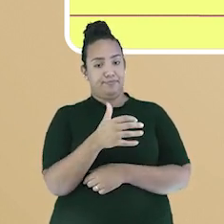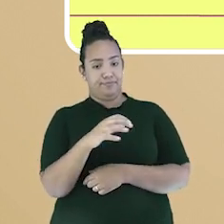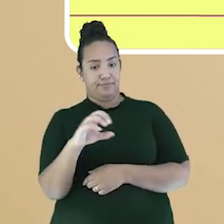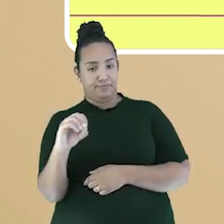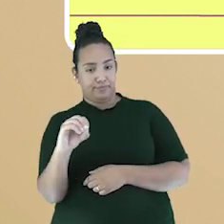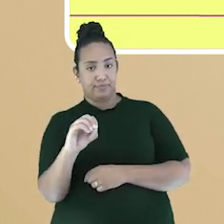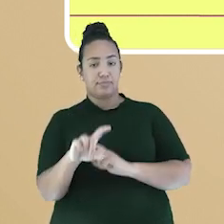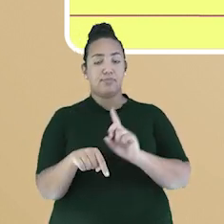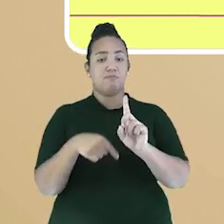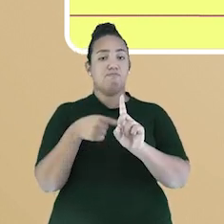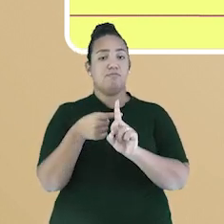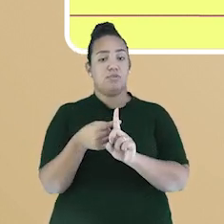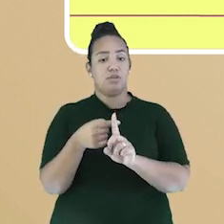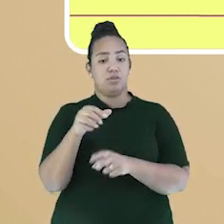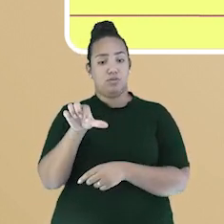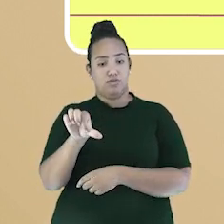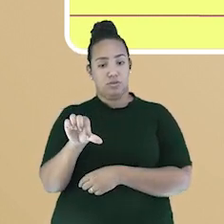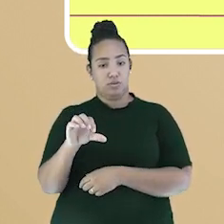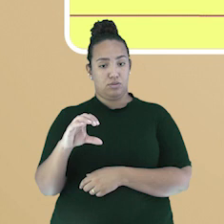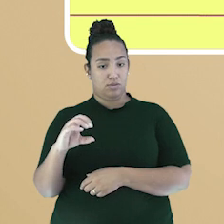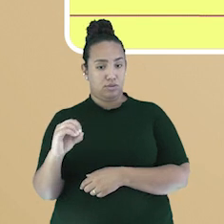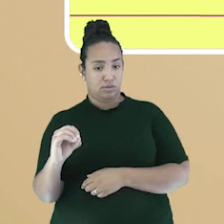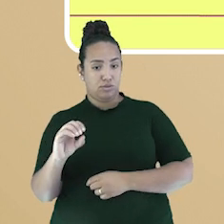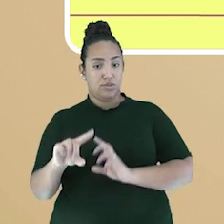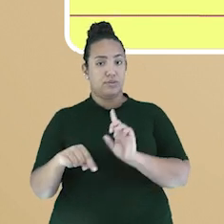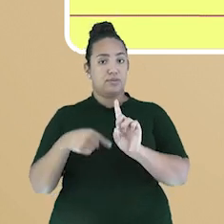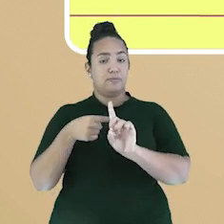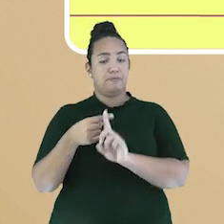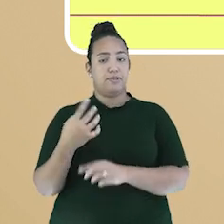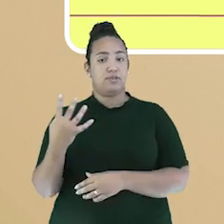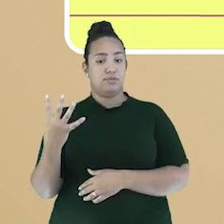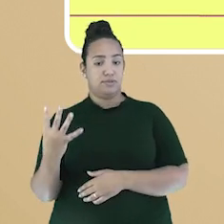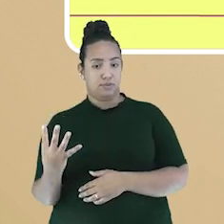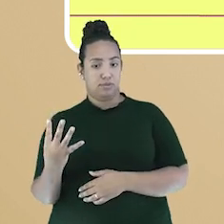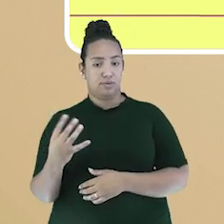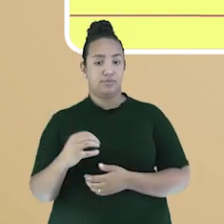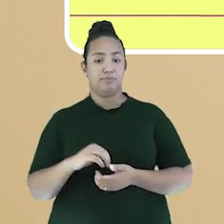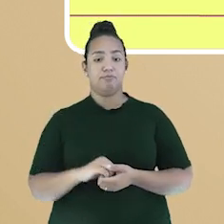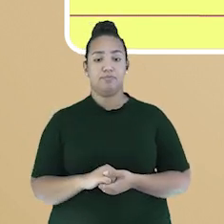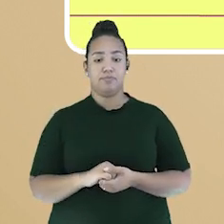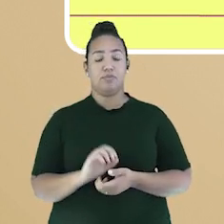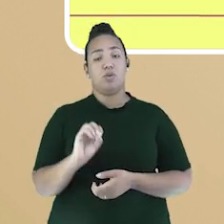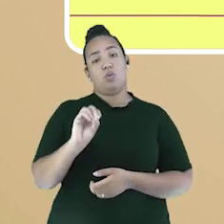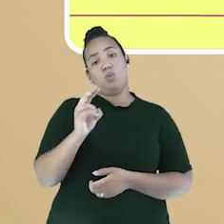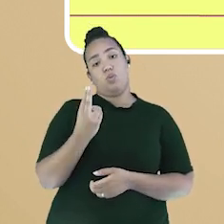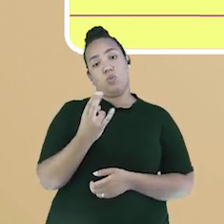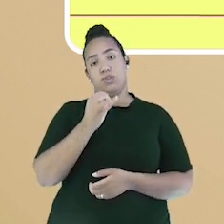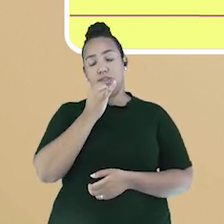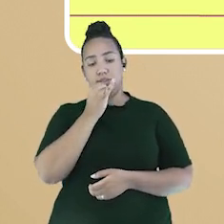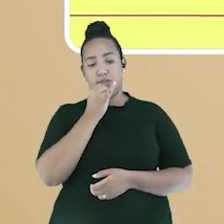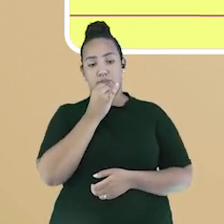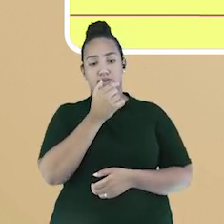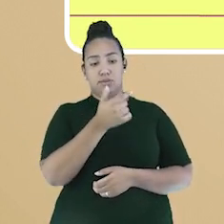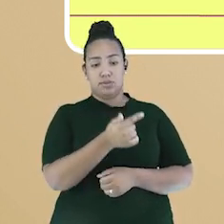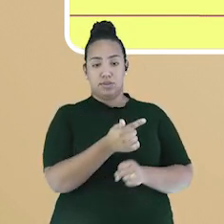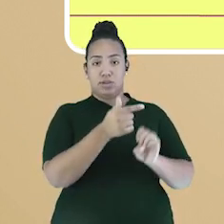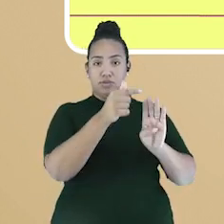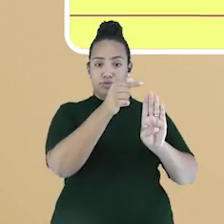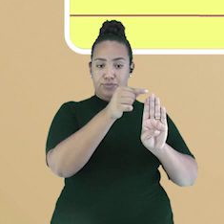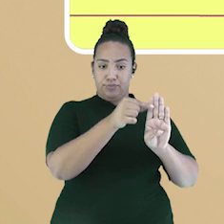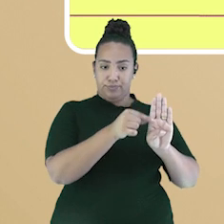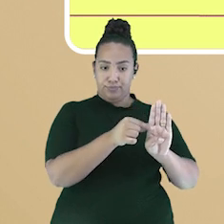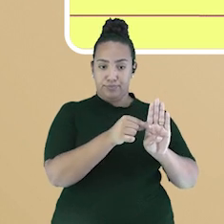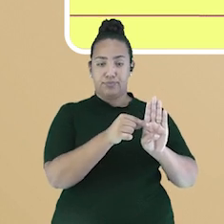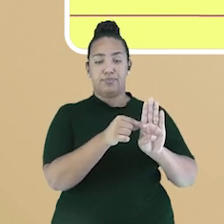unidades mais 90 unidades mais quatro unidades ou podemos dizer também sete unidades